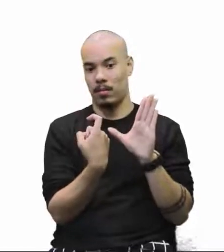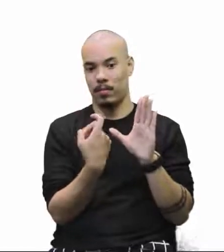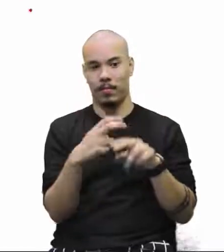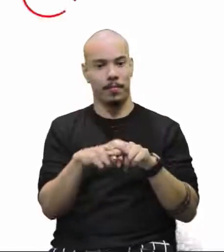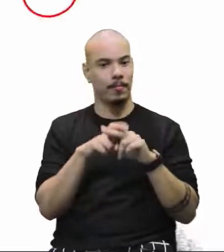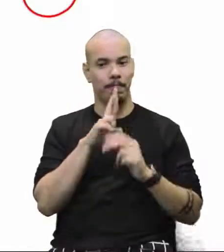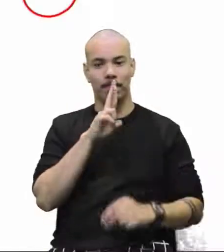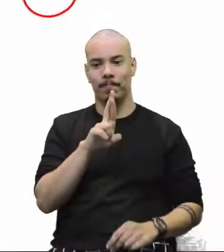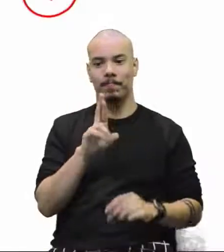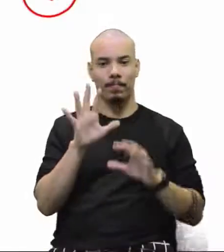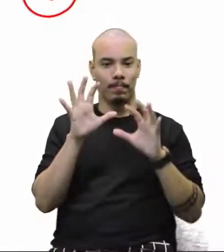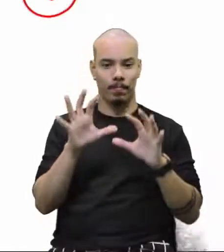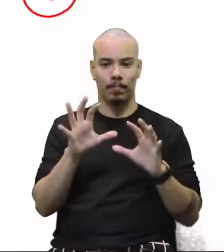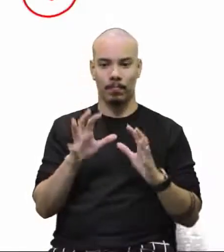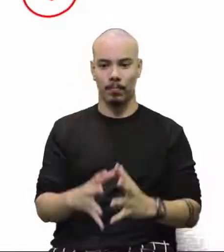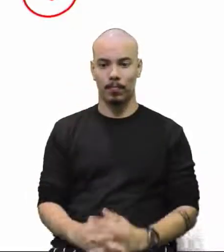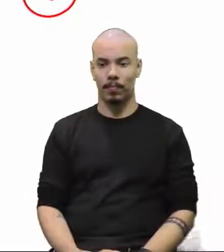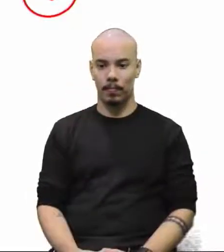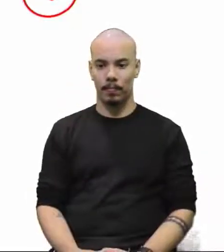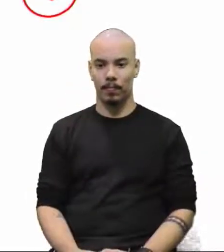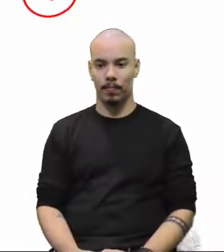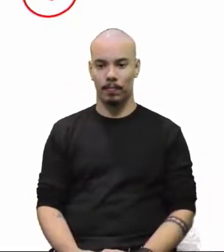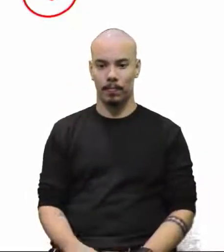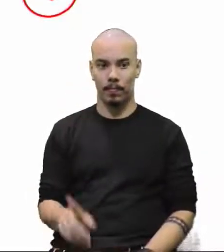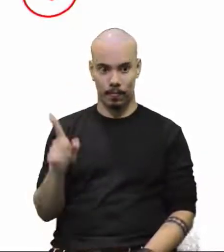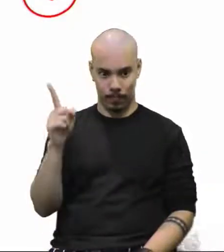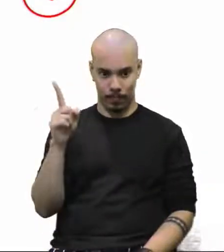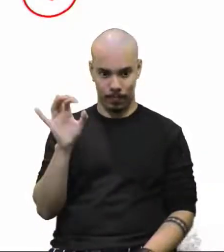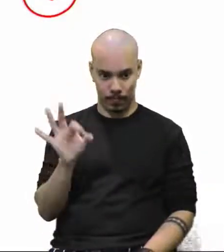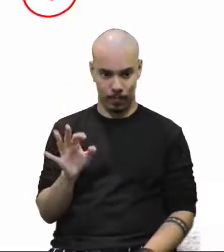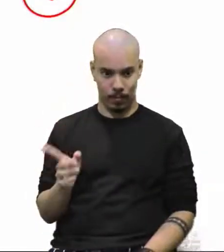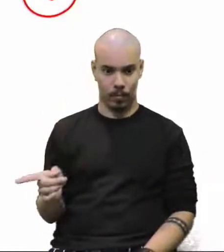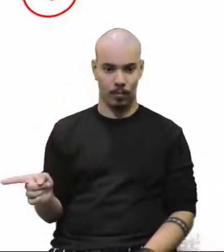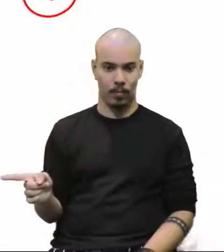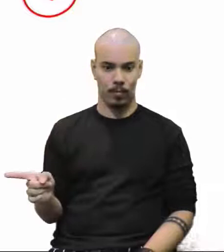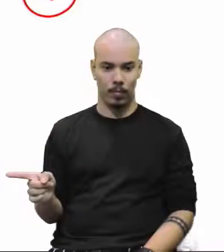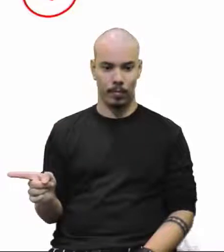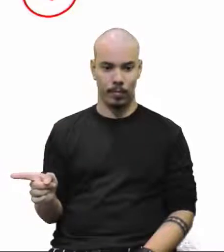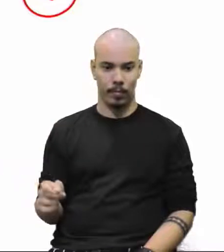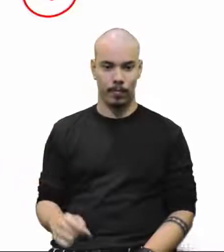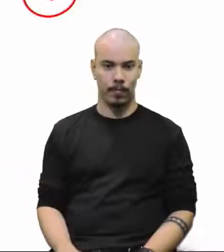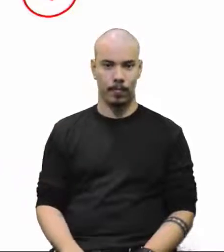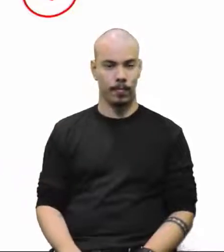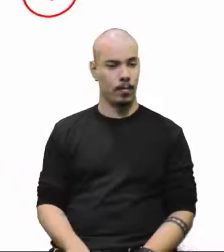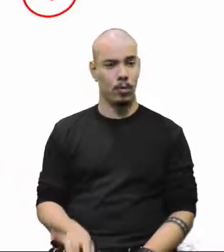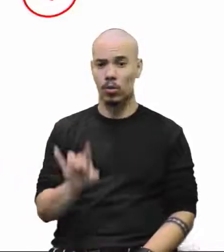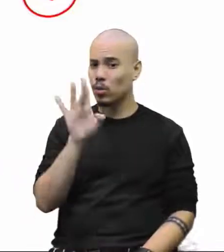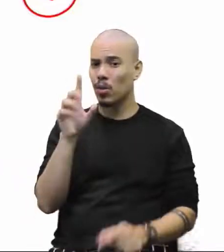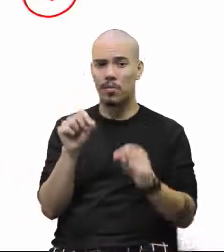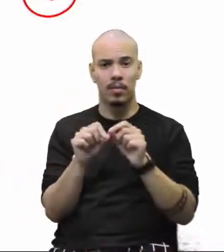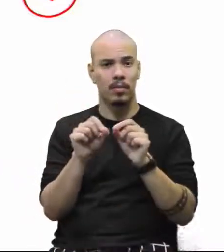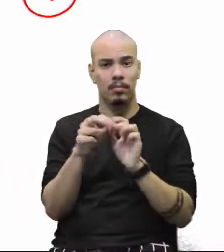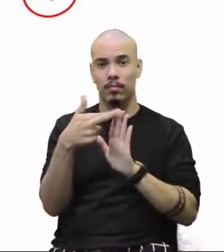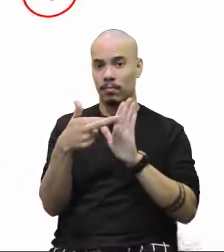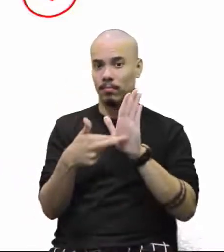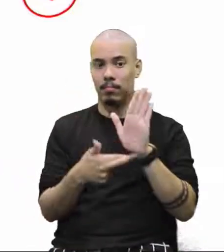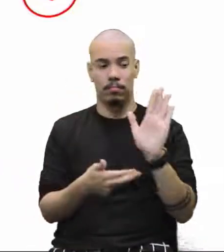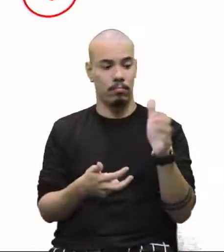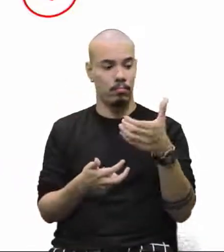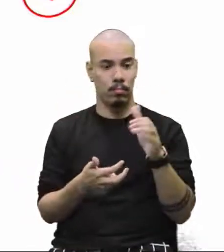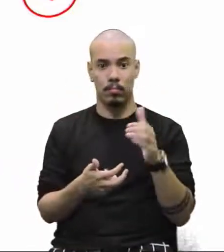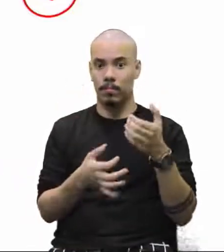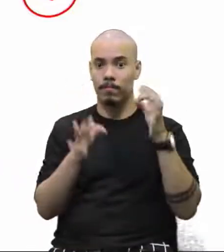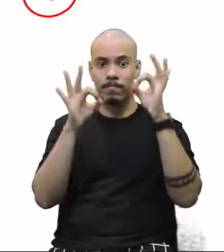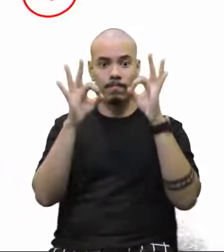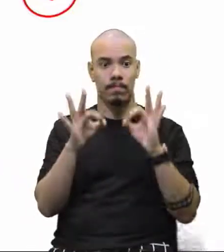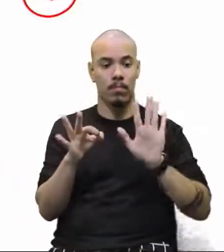aqui, ó, está saindo. Letra E, né? Então, letra E. Só é fazer a regra da mão direita